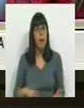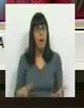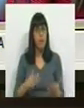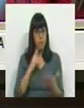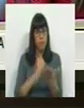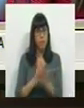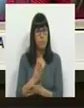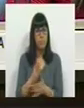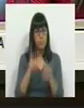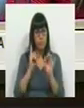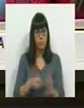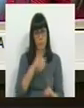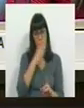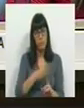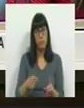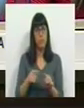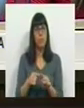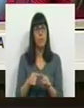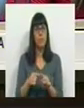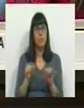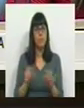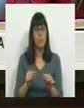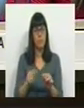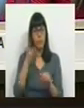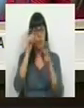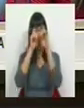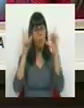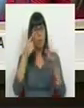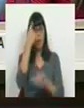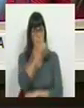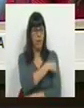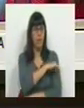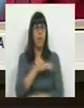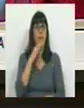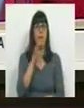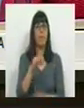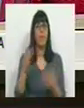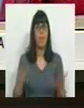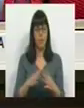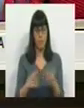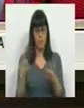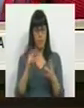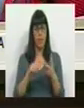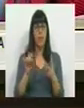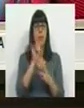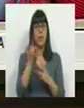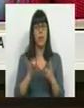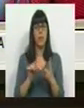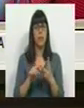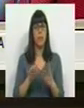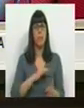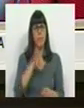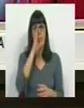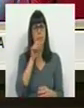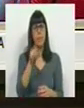pretende prosseguir a implementação deste conceito de enfermeiro de família. A terceira questão tem a ver quando o